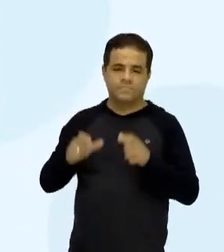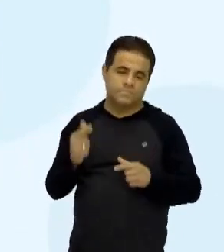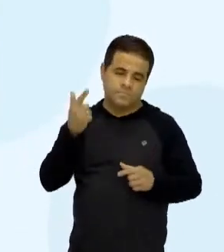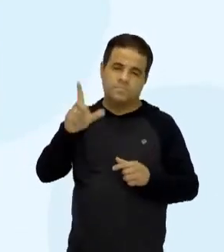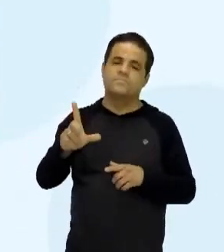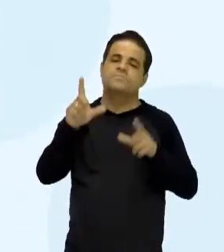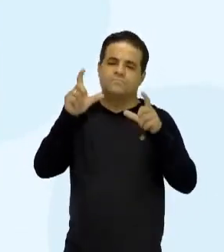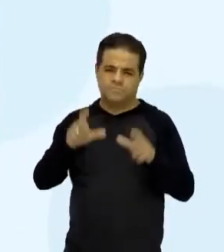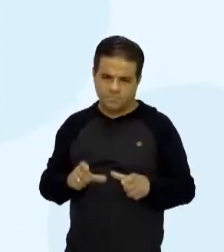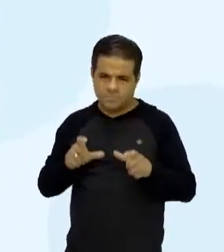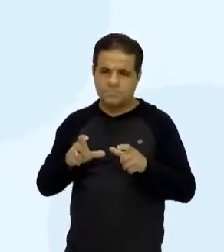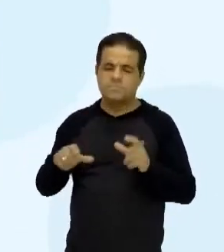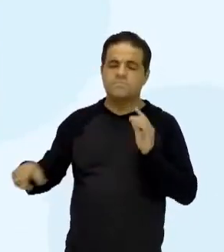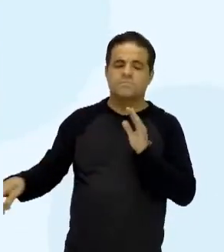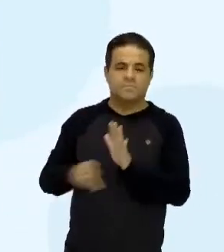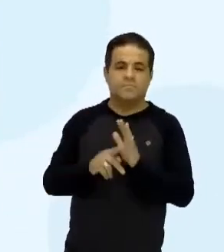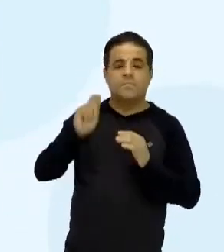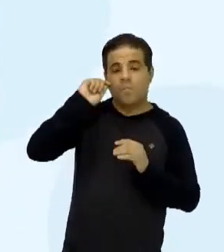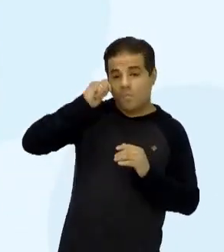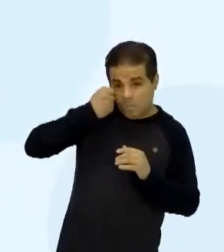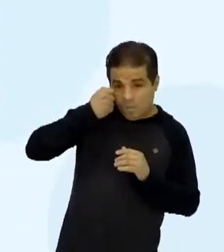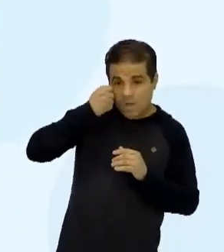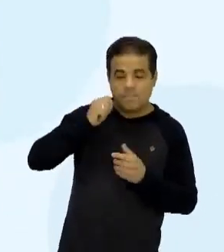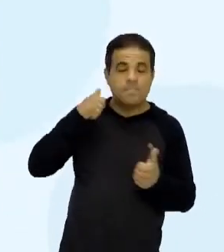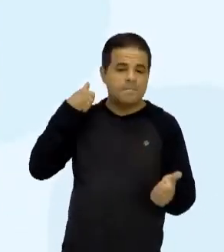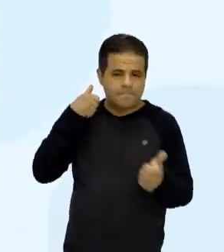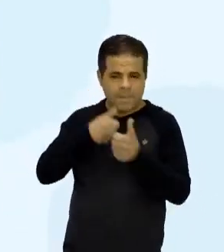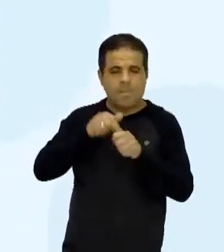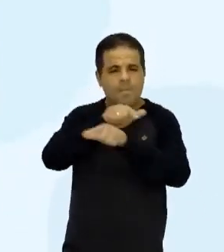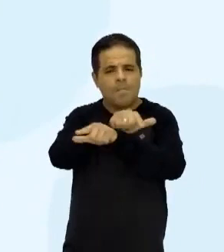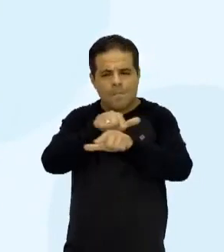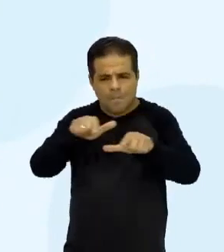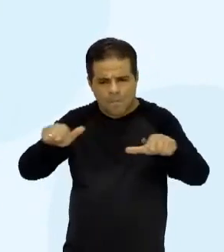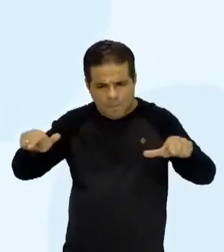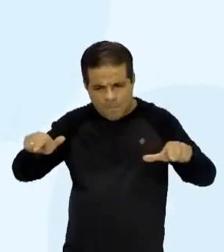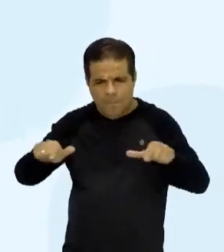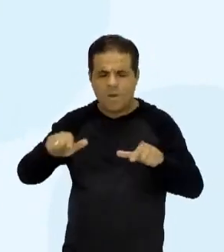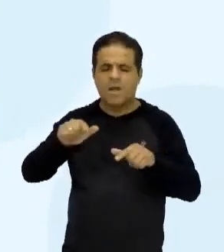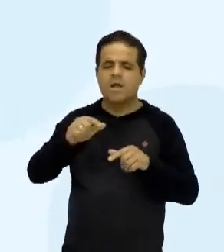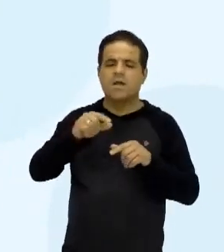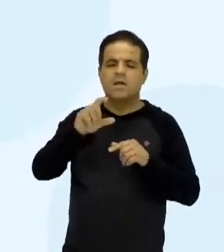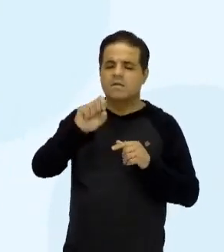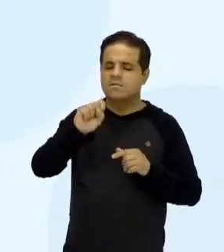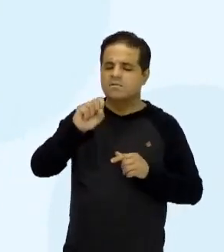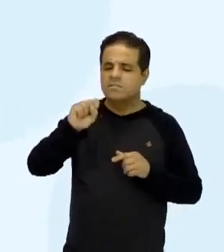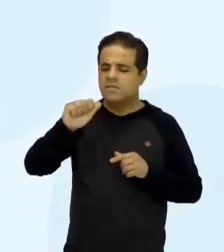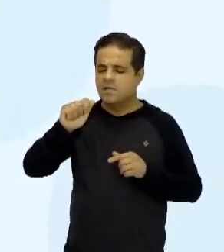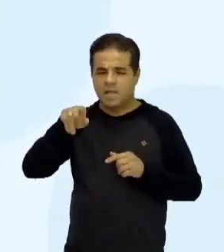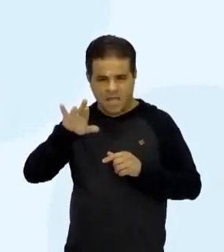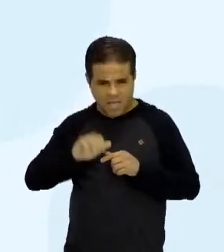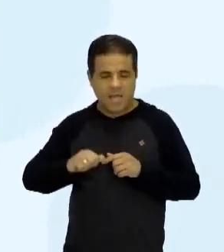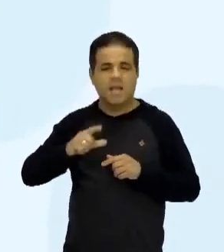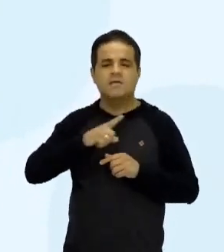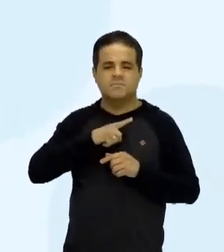outra região do continente africano, próximo aí do deserto do Saara, né? Também tem aí uma